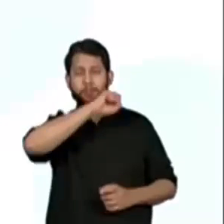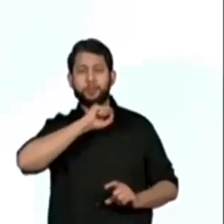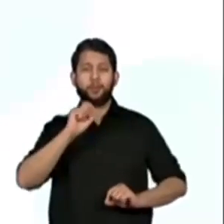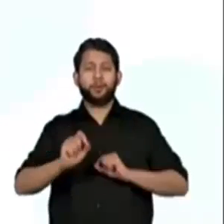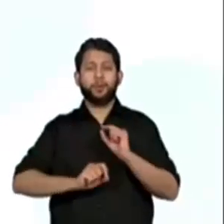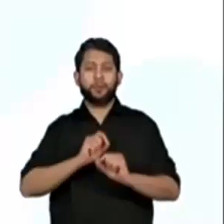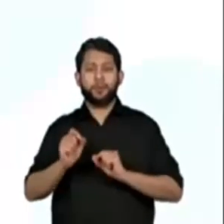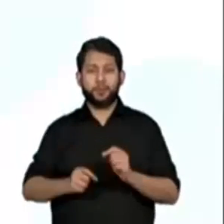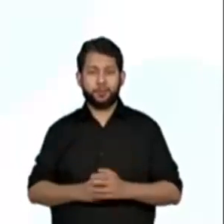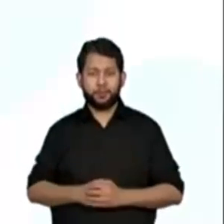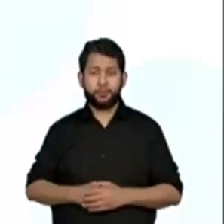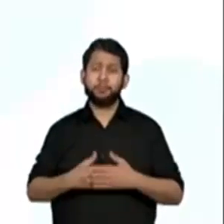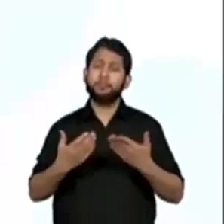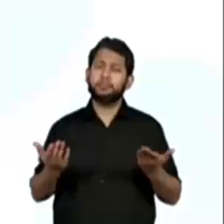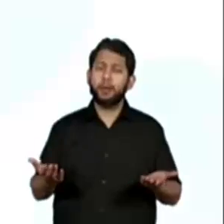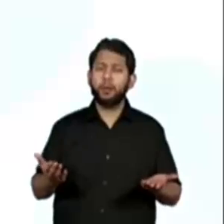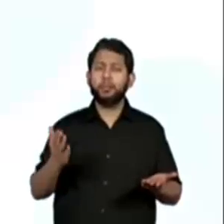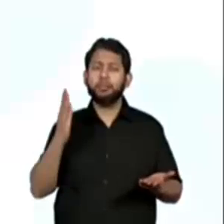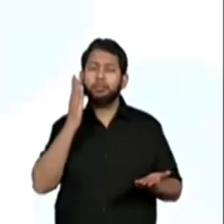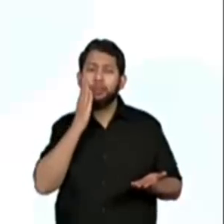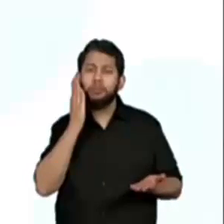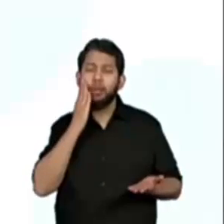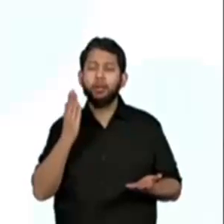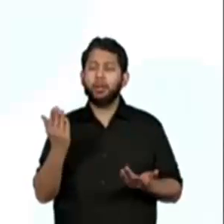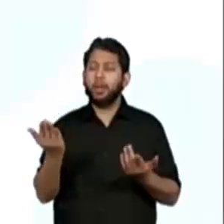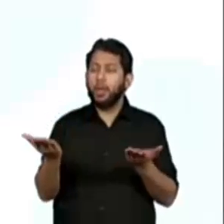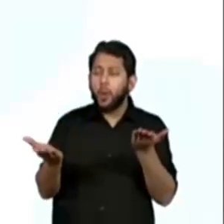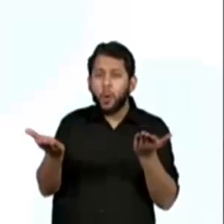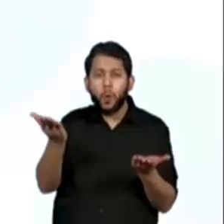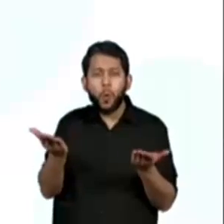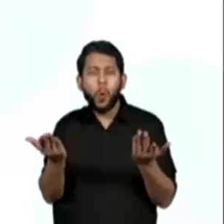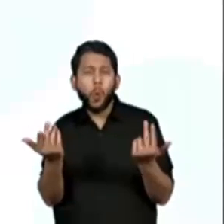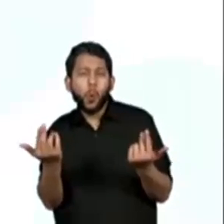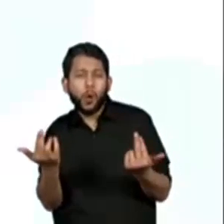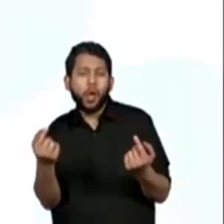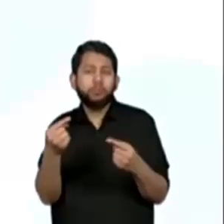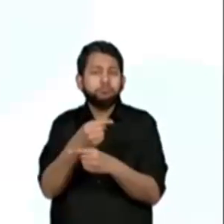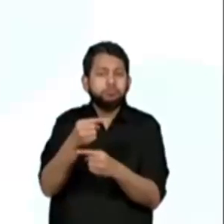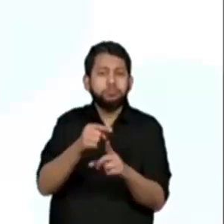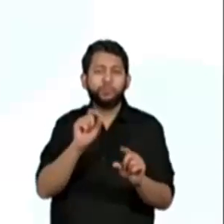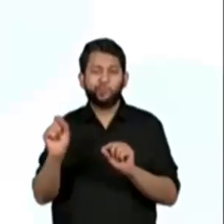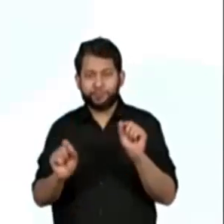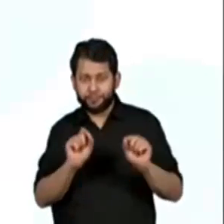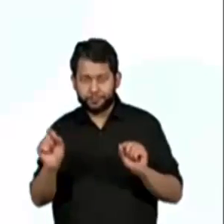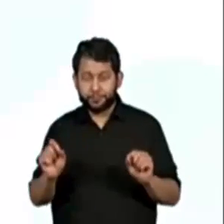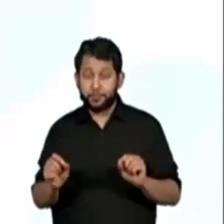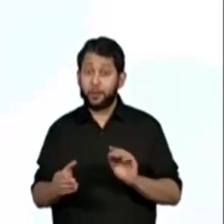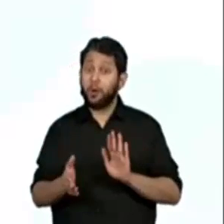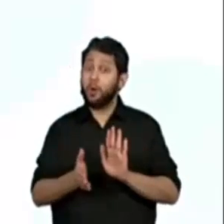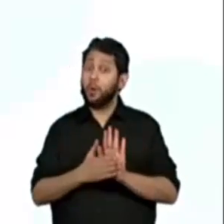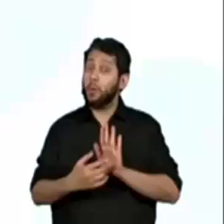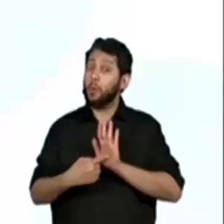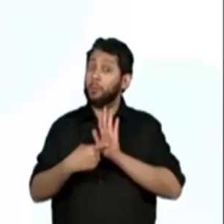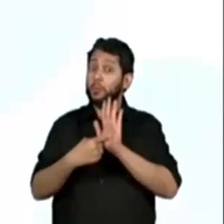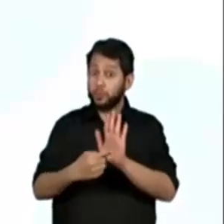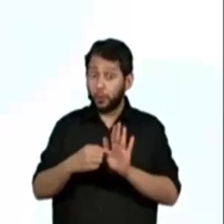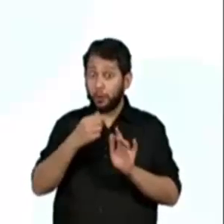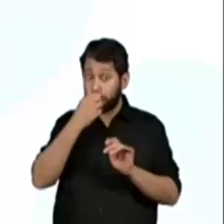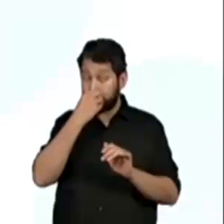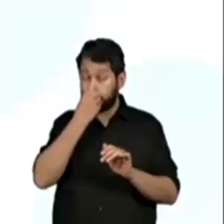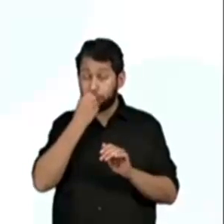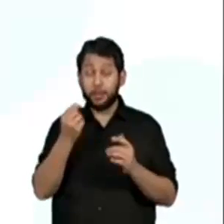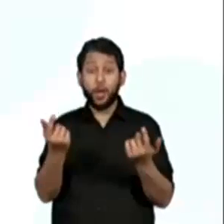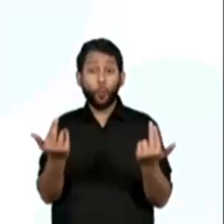Aline? Rolou a compreensão das relações de igualdade. Hoje também trabalhamos com as relações de igualdade ao